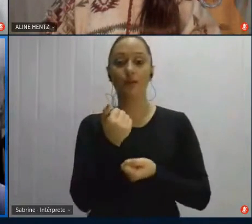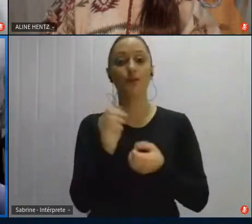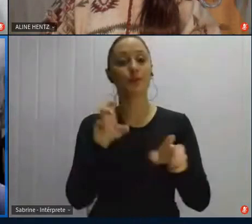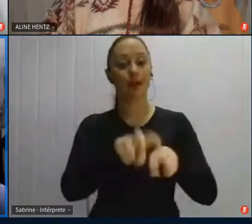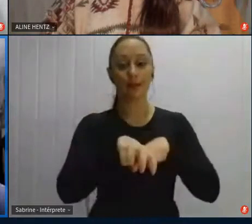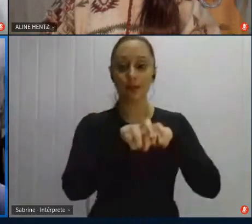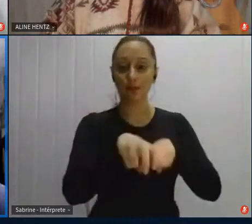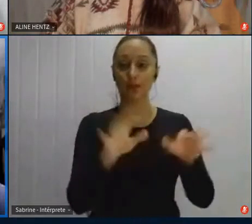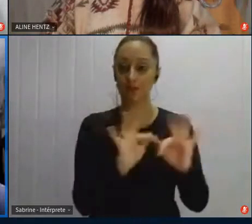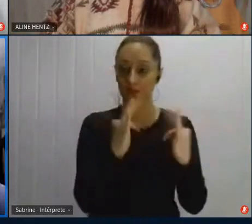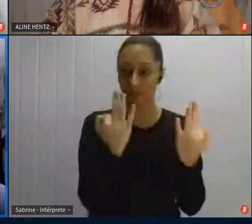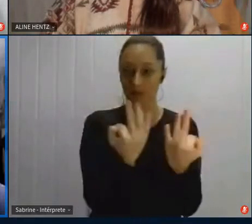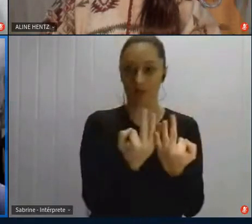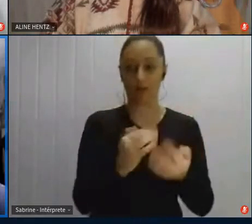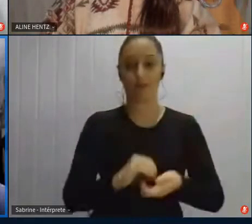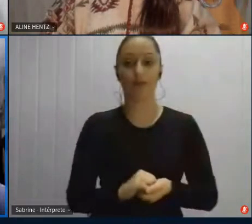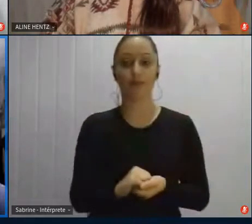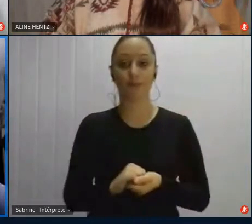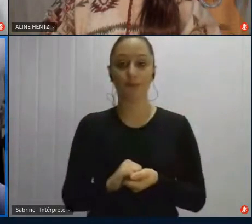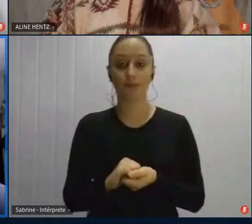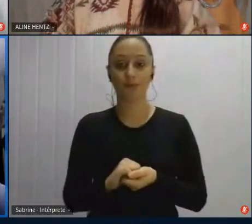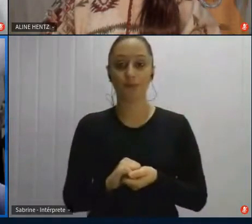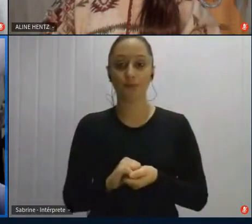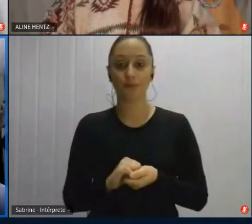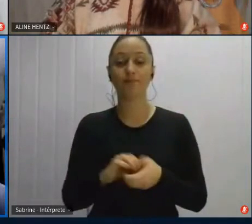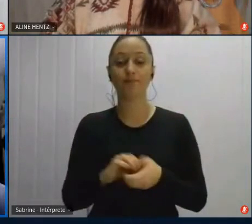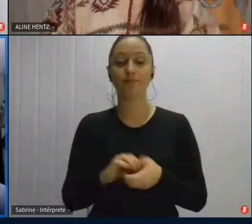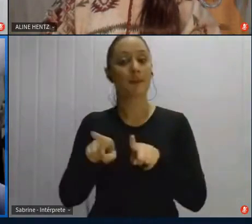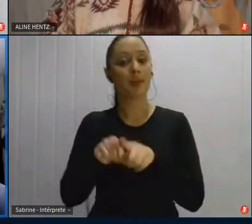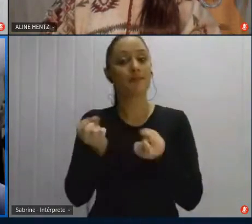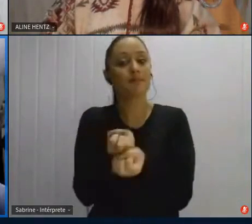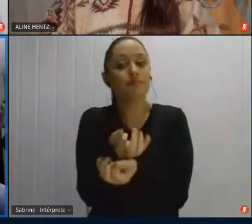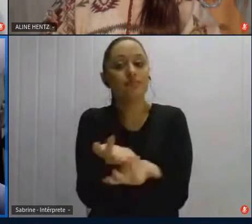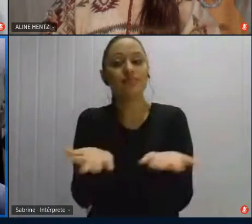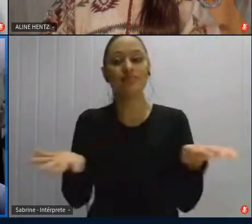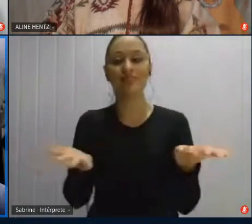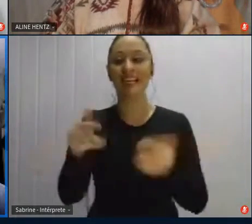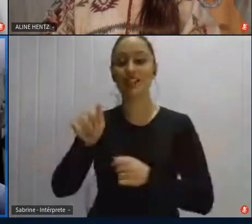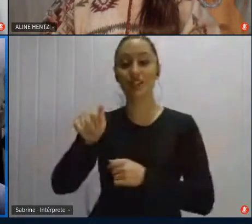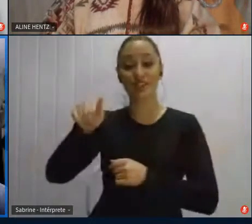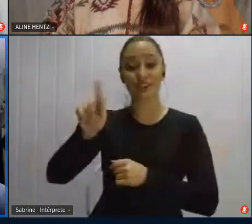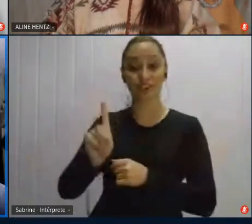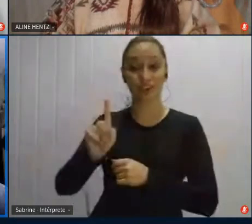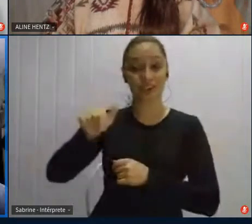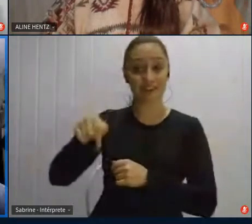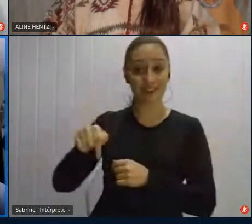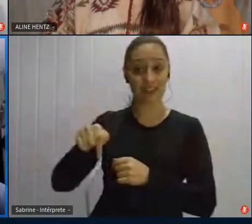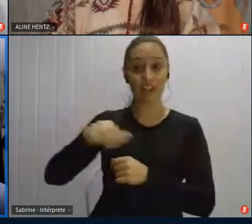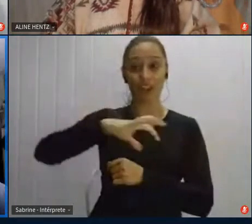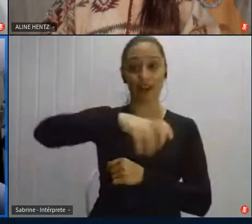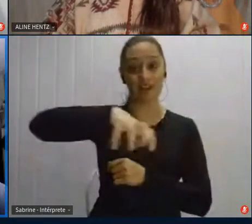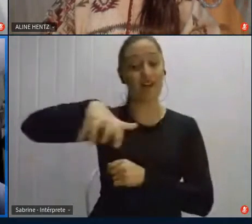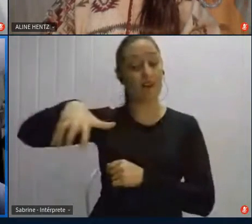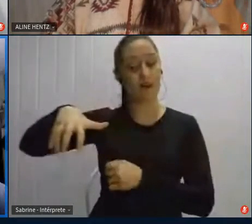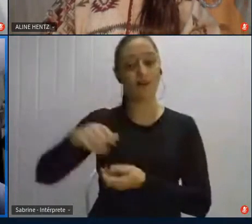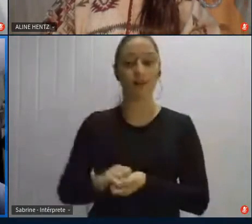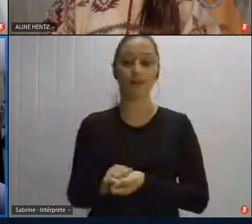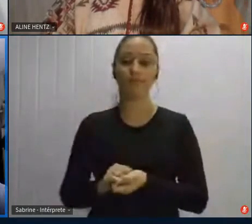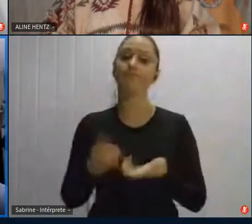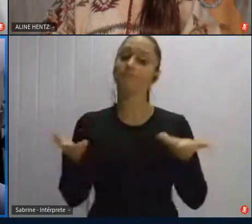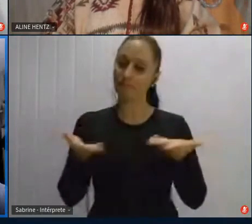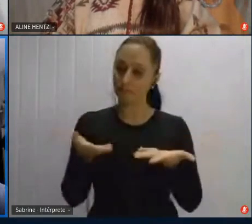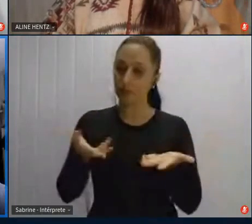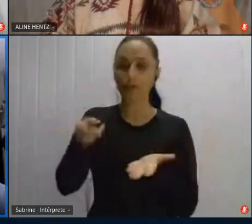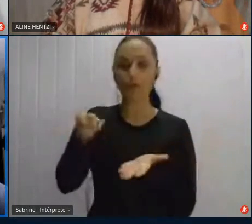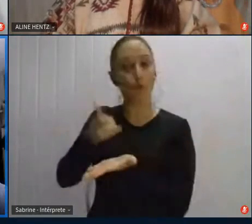e distribuídas nas nossas 17 unidades. Então, a gente deve continuar ainda esse trabalho, né,